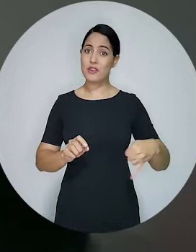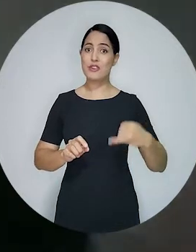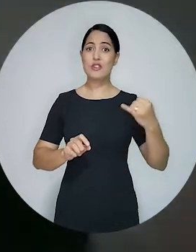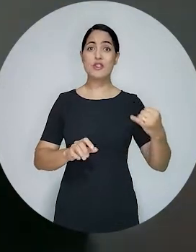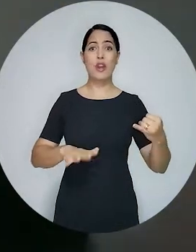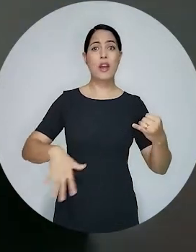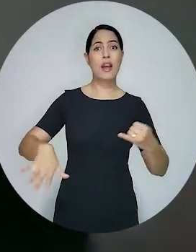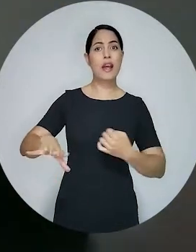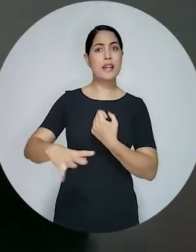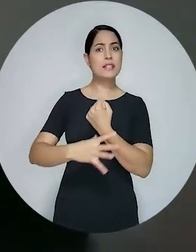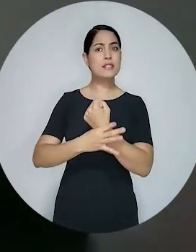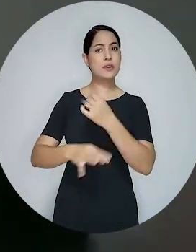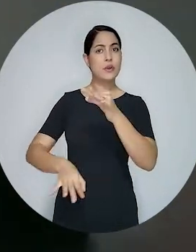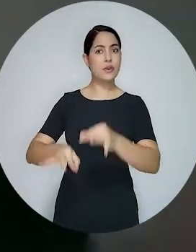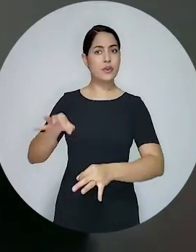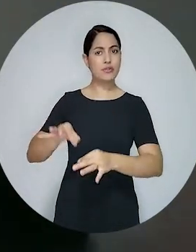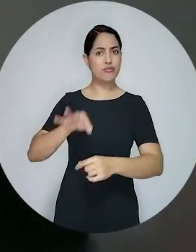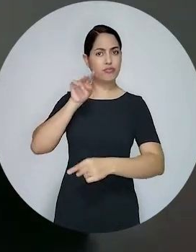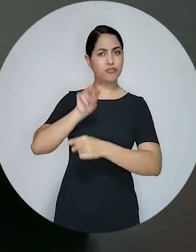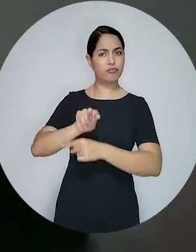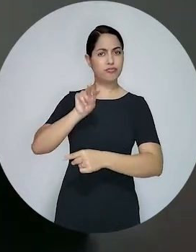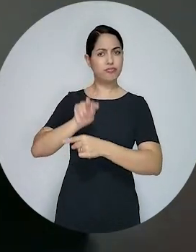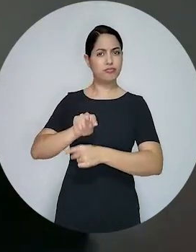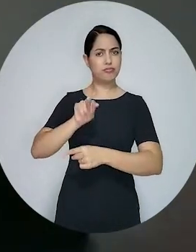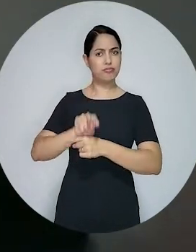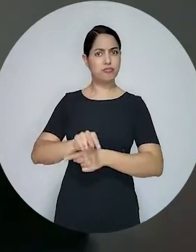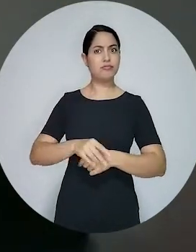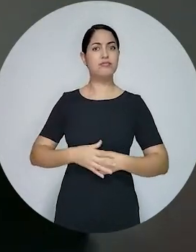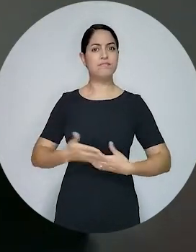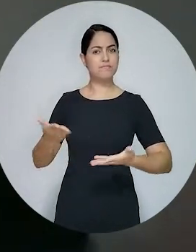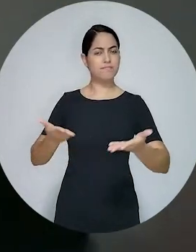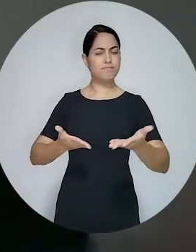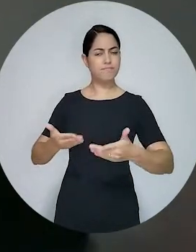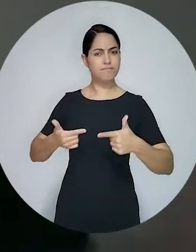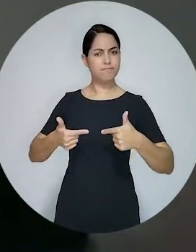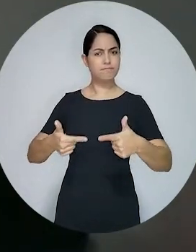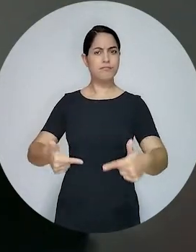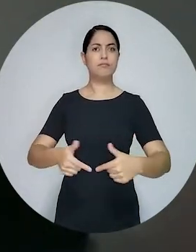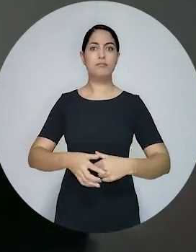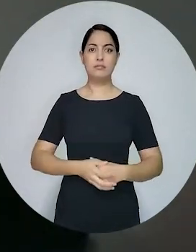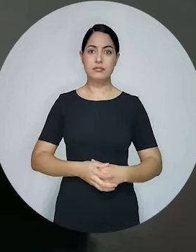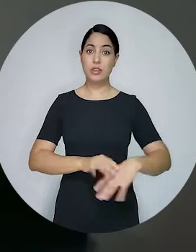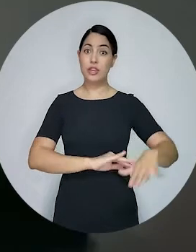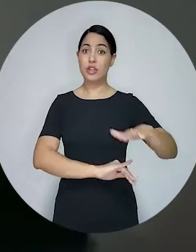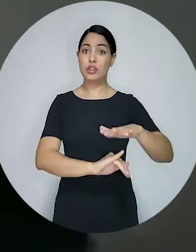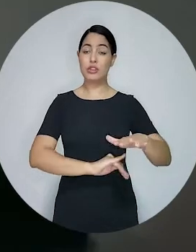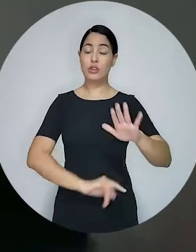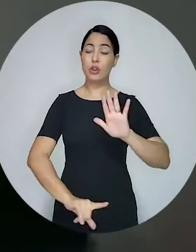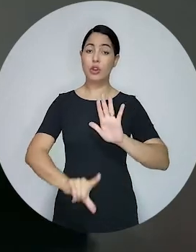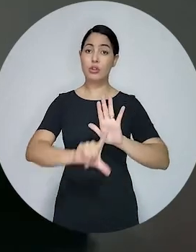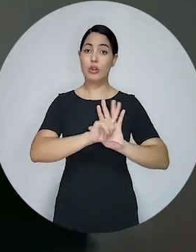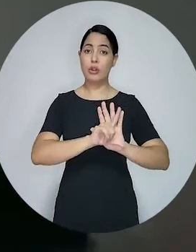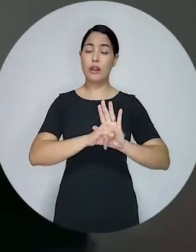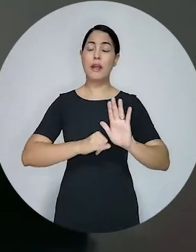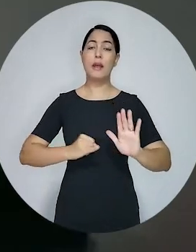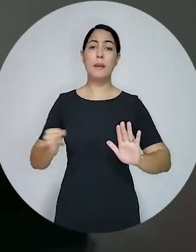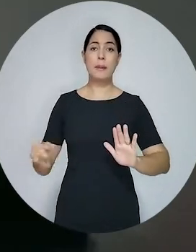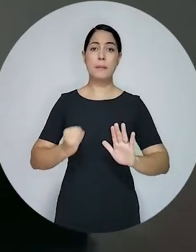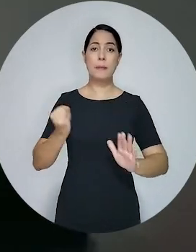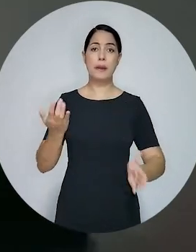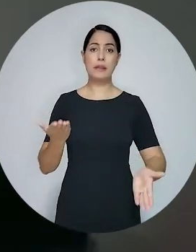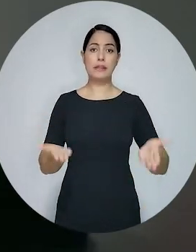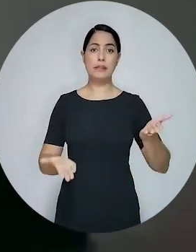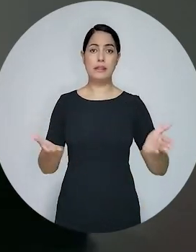tutelar a segurança jurídica, instituto essencial à estabilidade e à previsibilidade tão indispensáveis